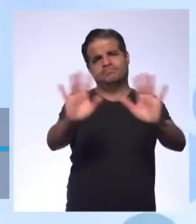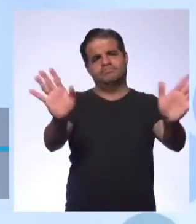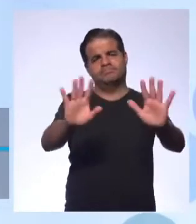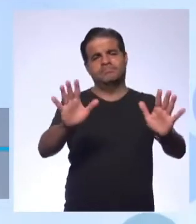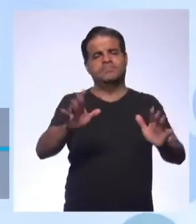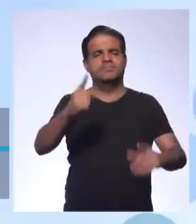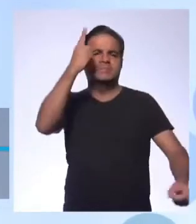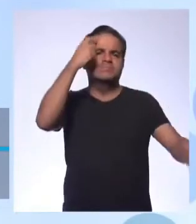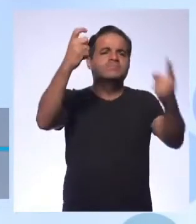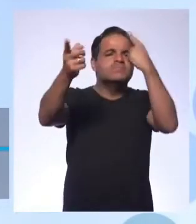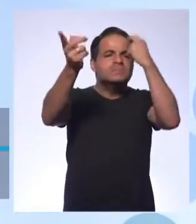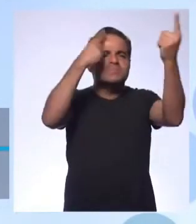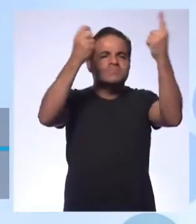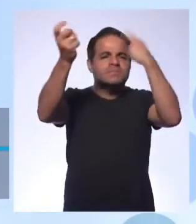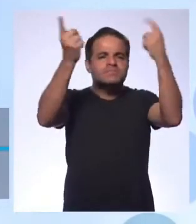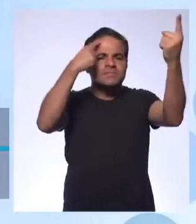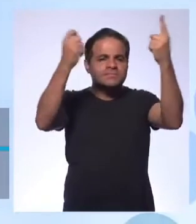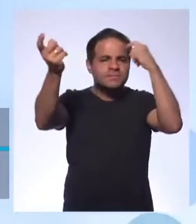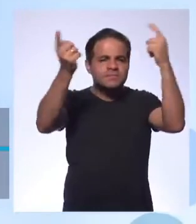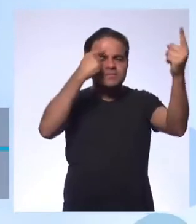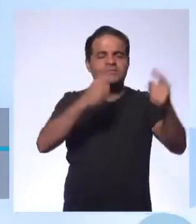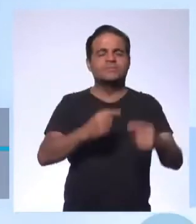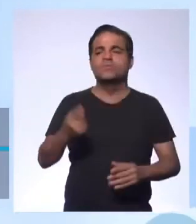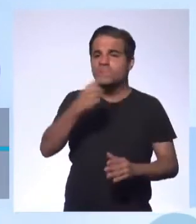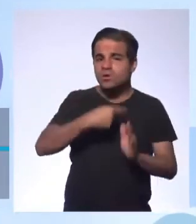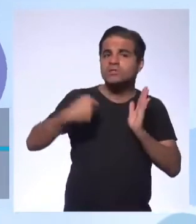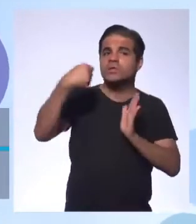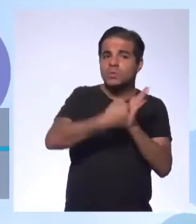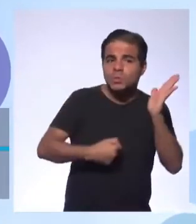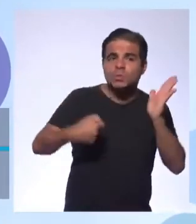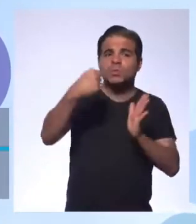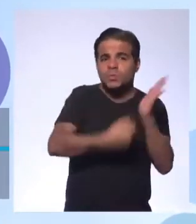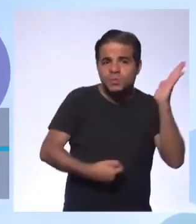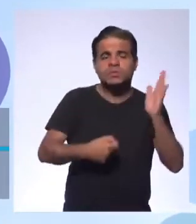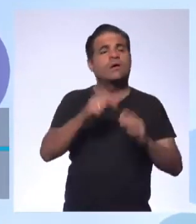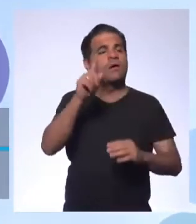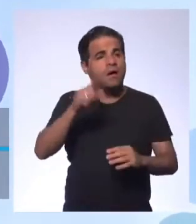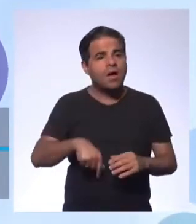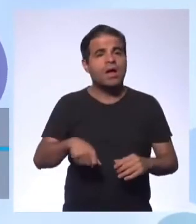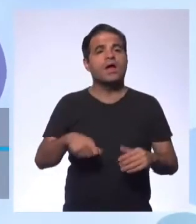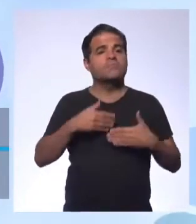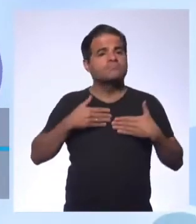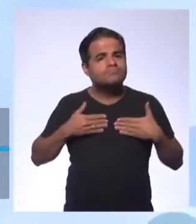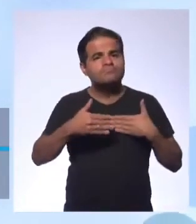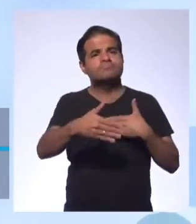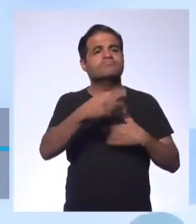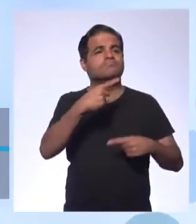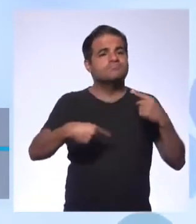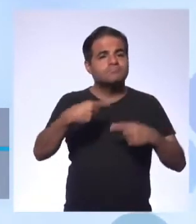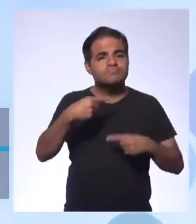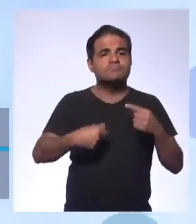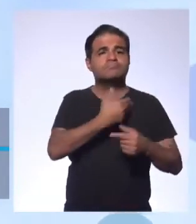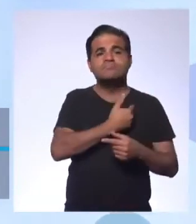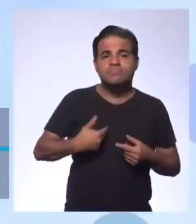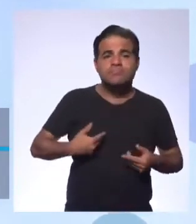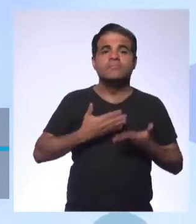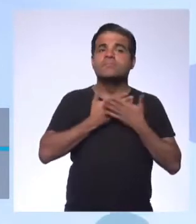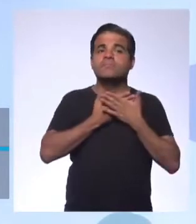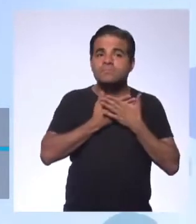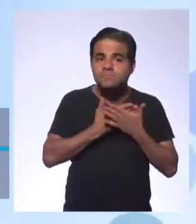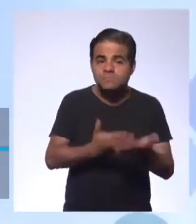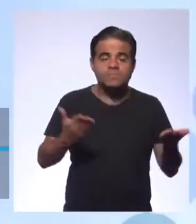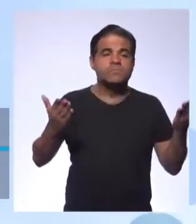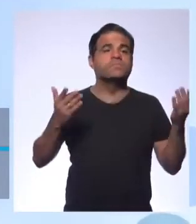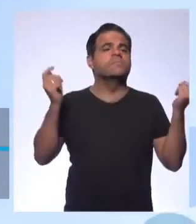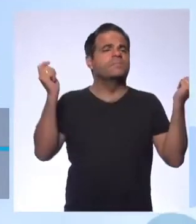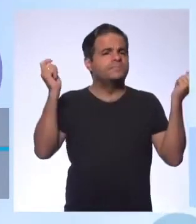as ideias, né? Com a nossa luta, é uma luta por viabilização de políticas públicas,